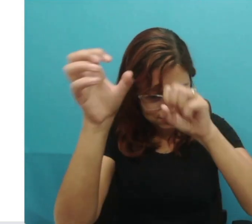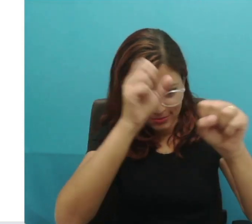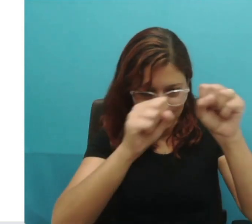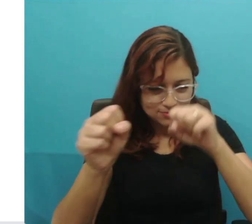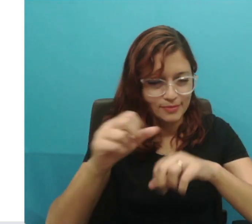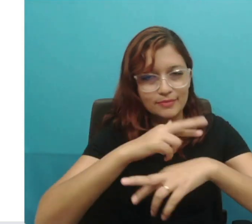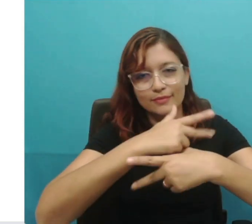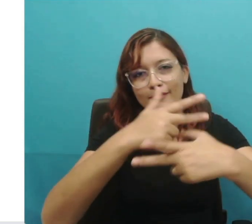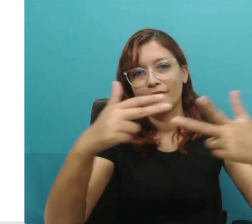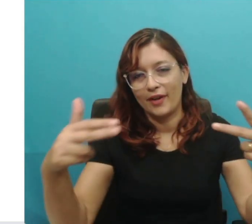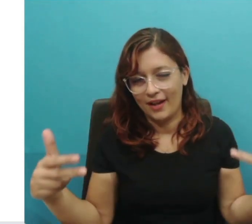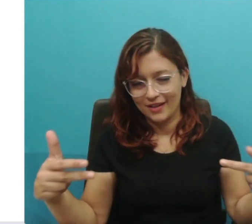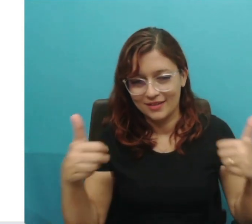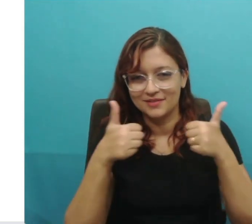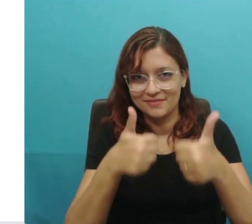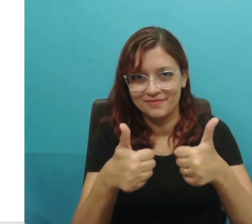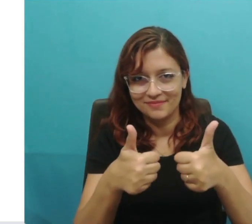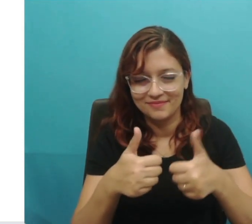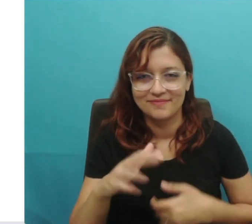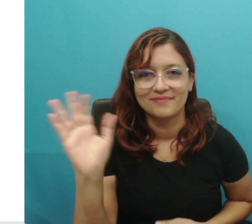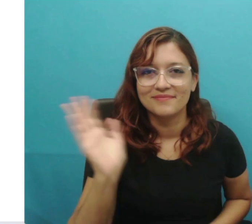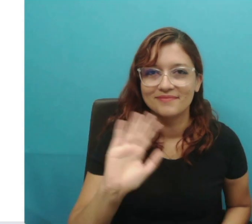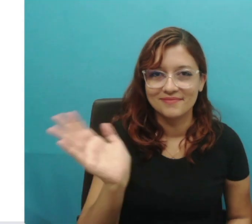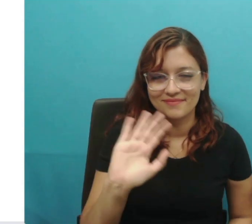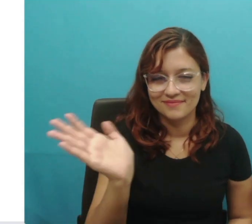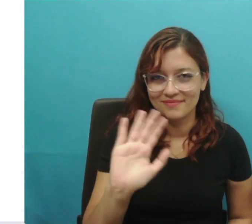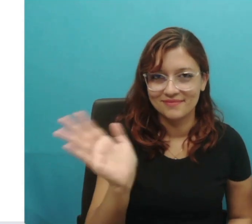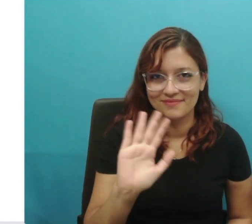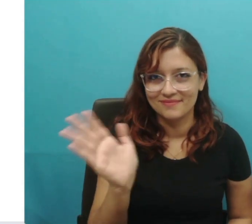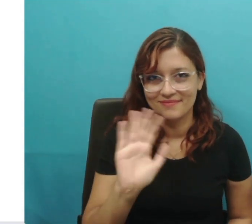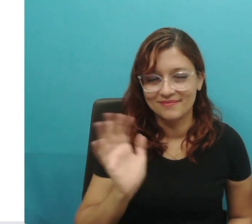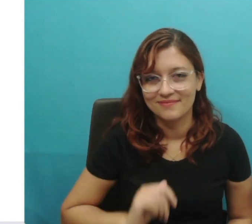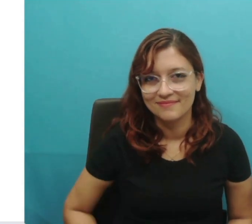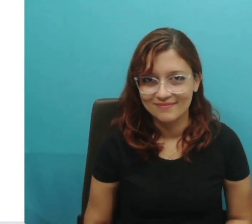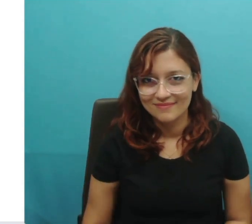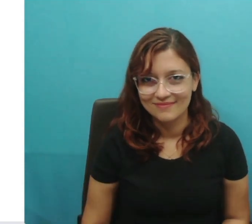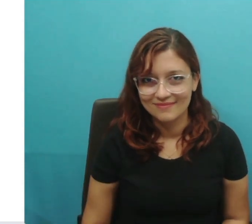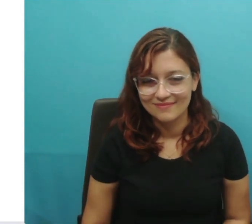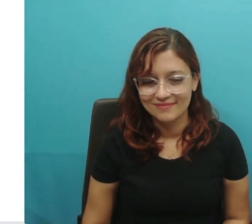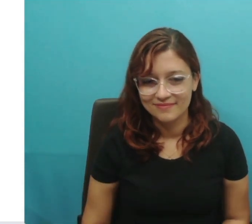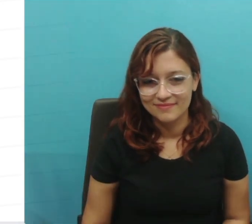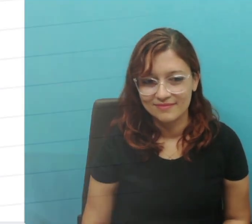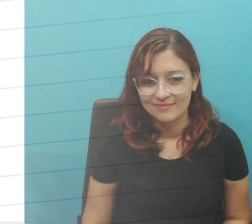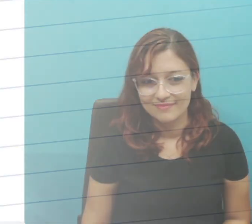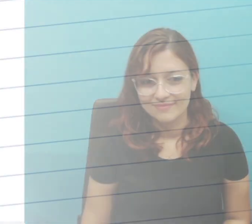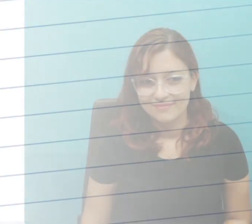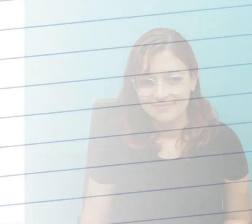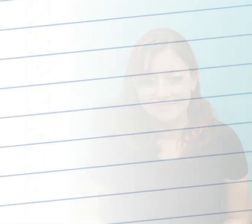Você vai aprender um monte de coisa, tá bom? Tchau!